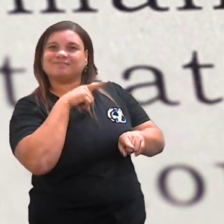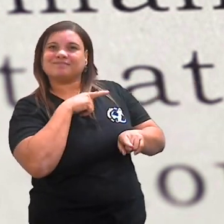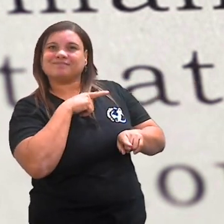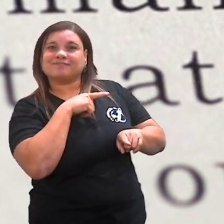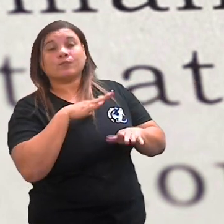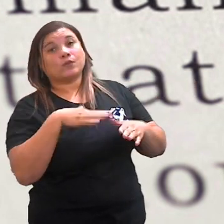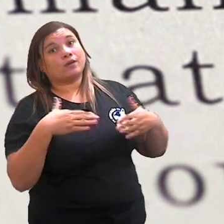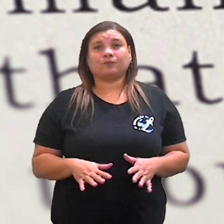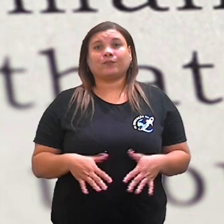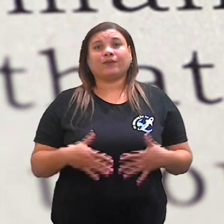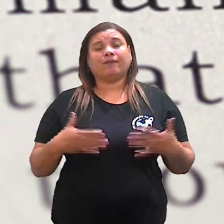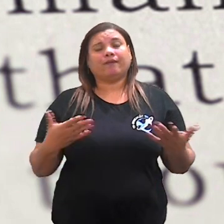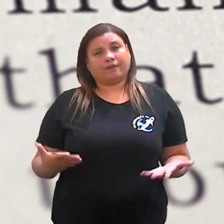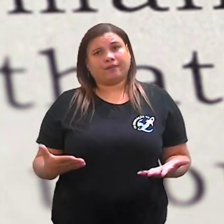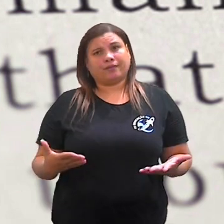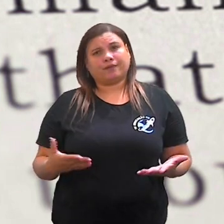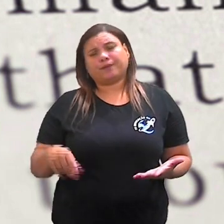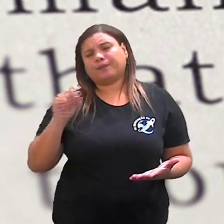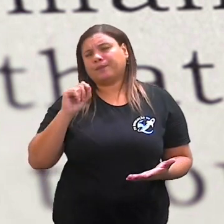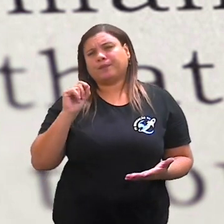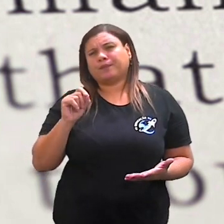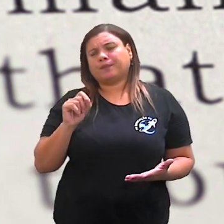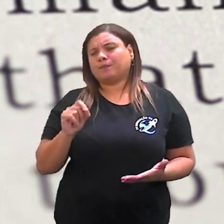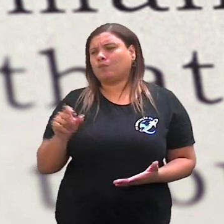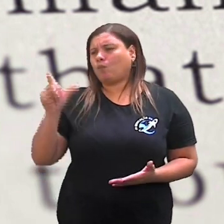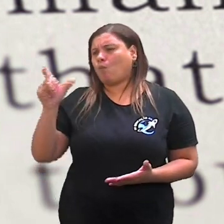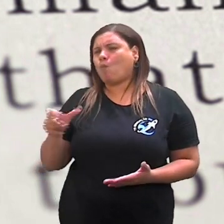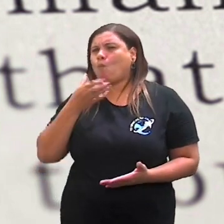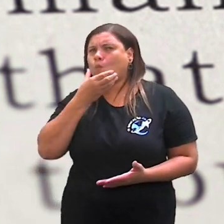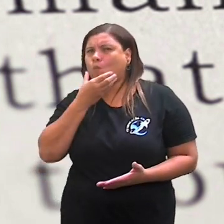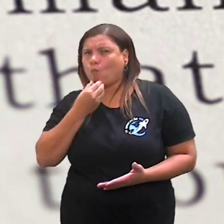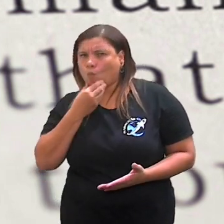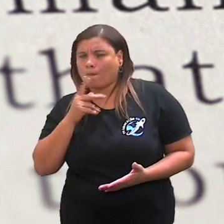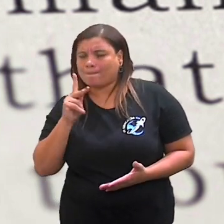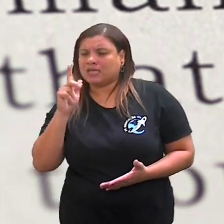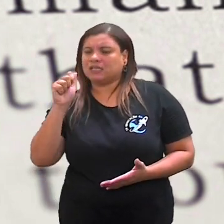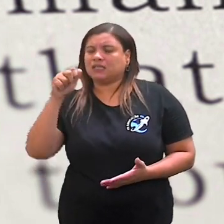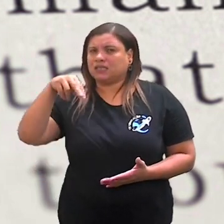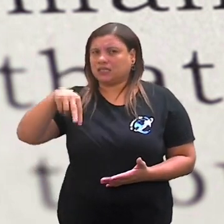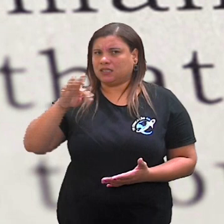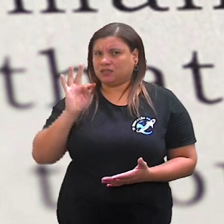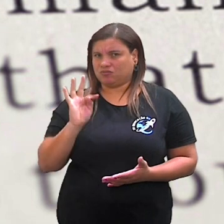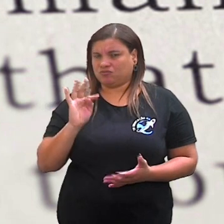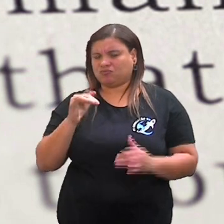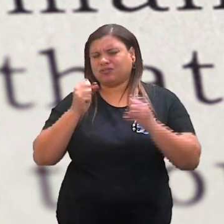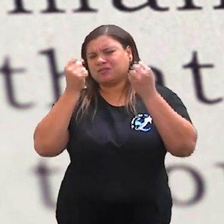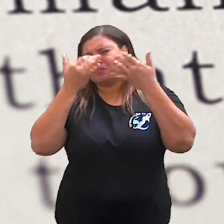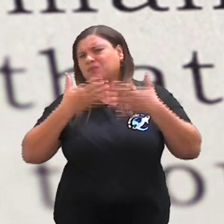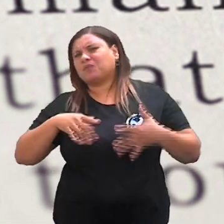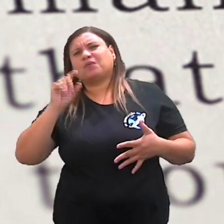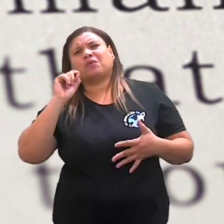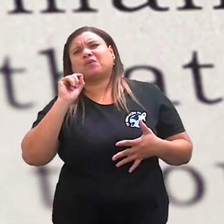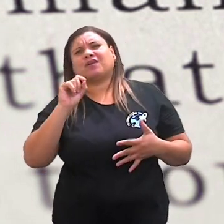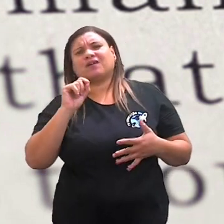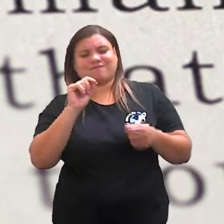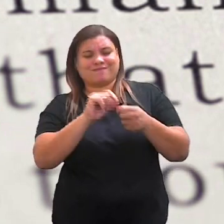todos pratiquem. Portanto, para Kant, praticar o bem quer dizer fazer a coisa